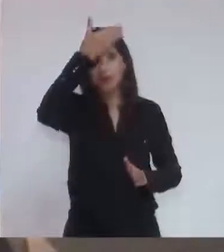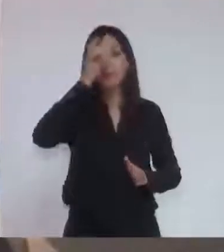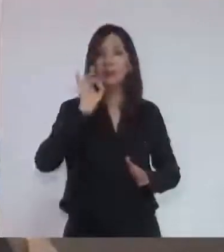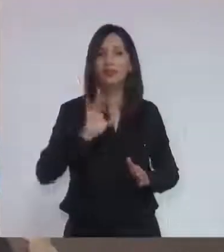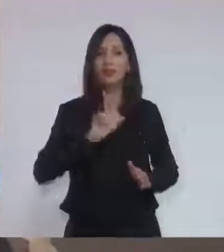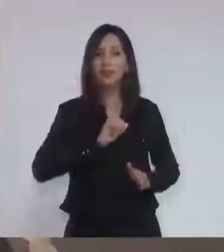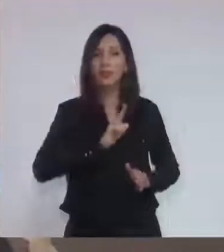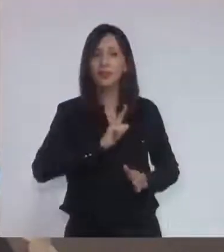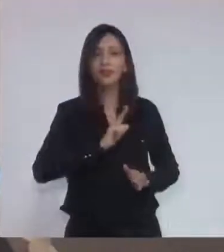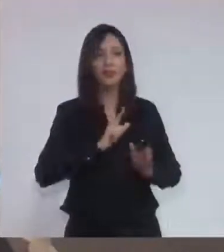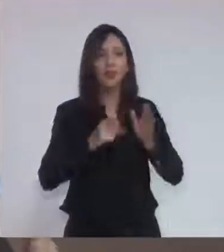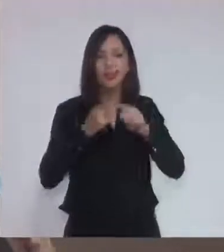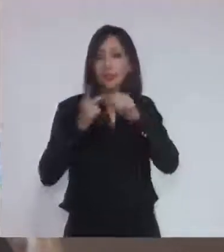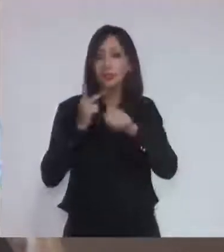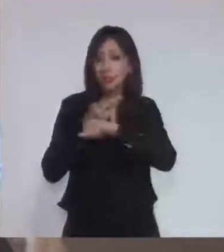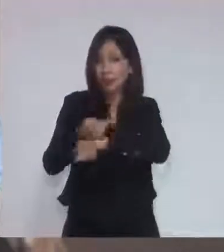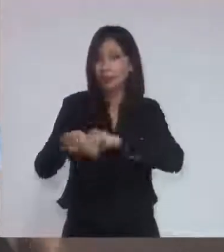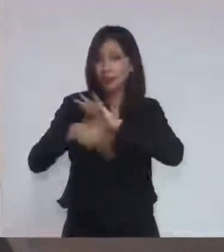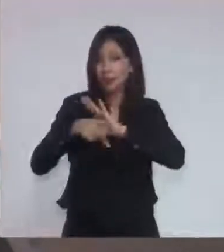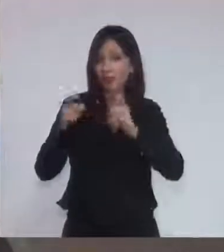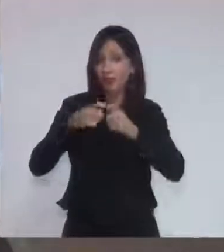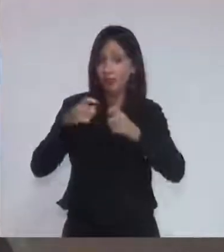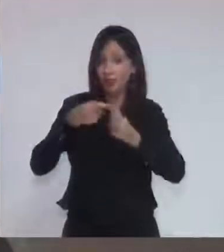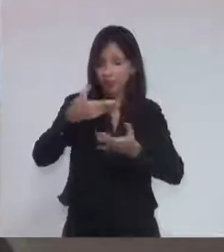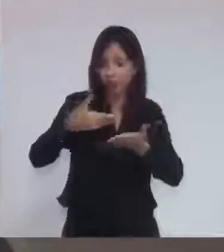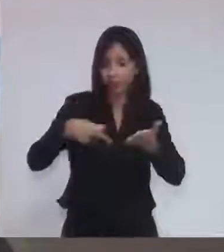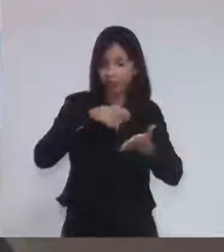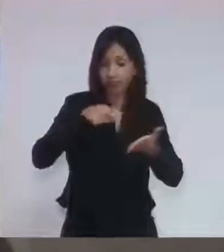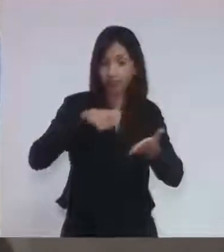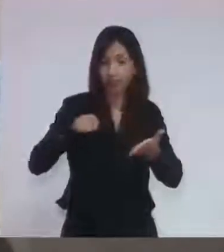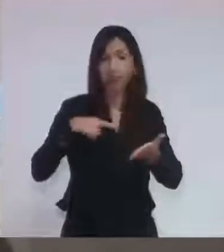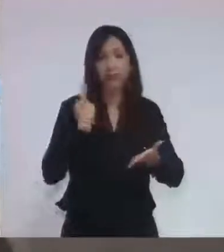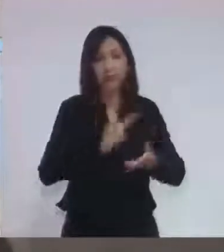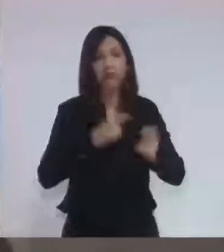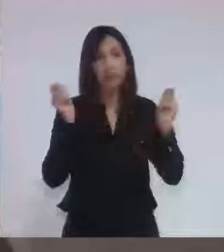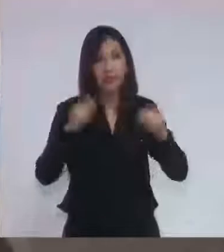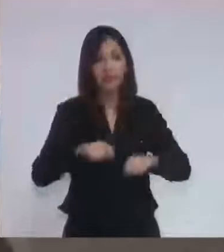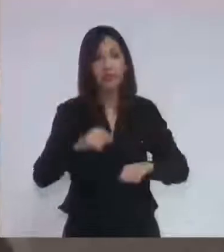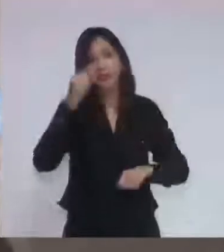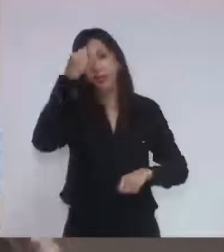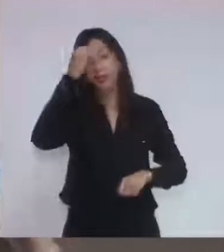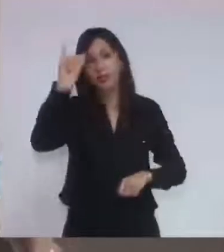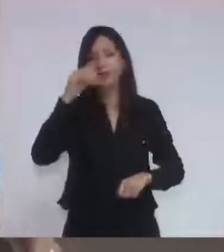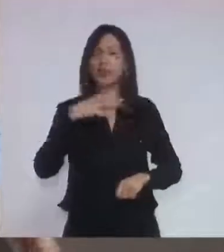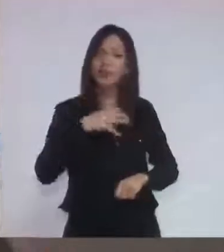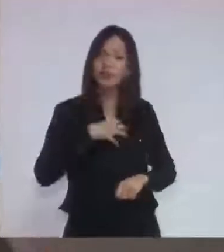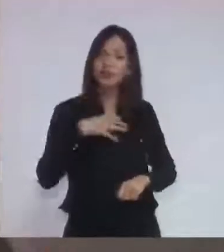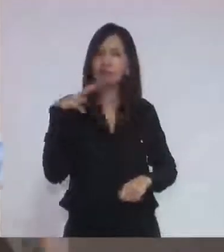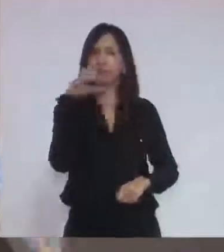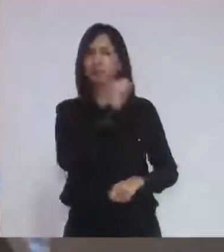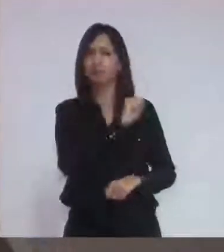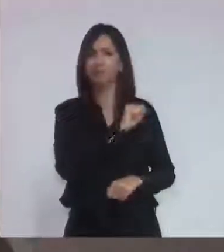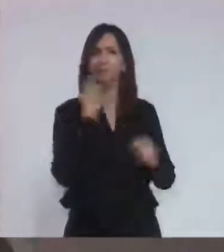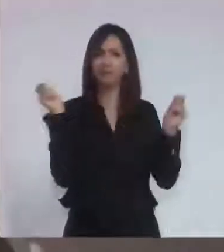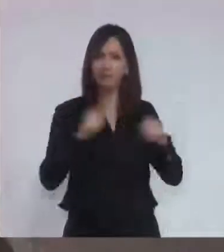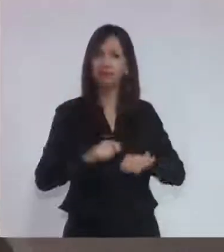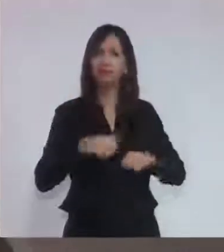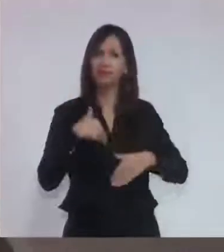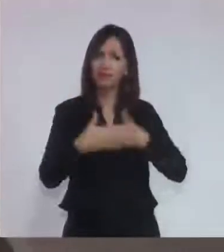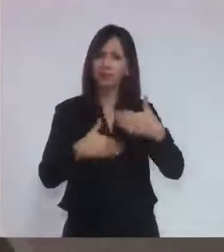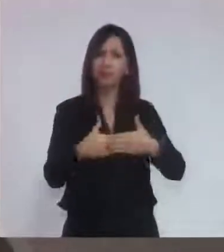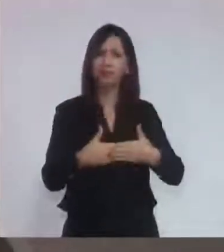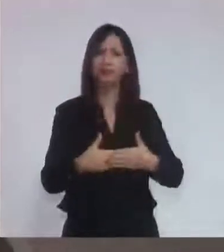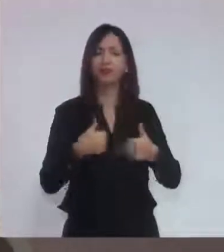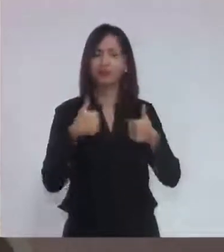busca um médico para que ele faça uma prescrição. Então, se a gente tem a capacidade de prevenir de uma maneira mais efetiva, que a gente possa fazer. Esse é o